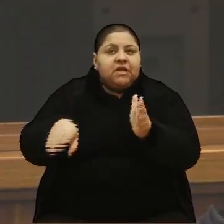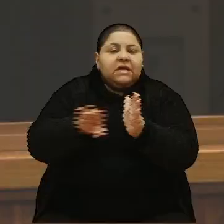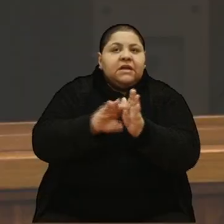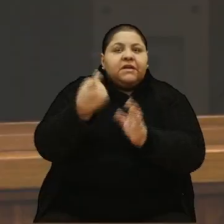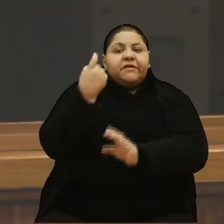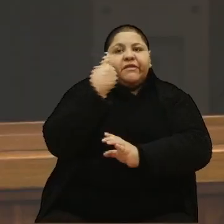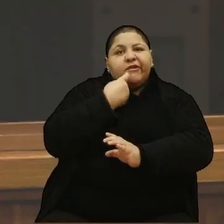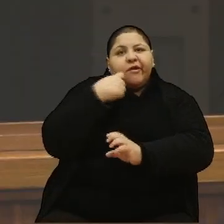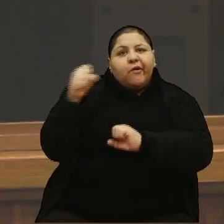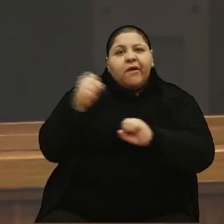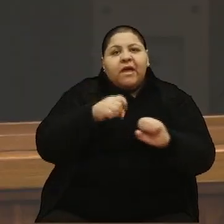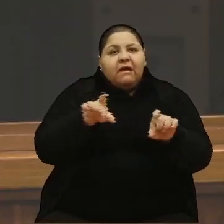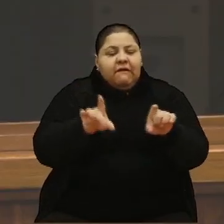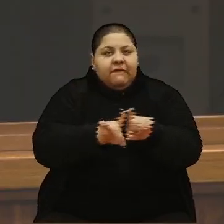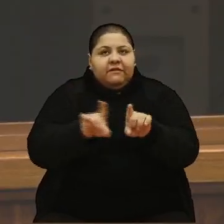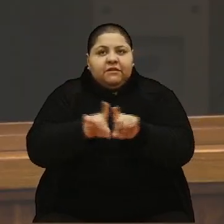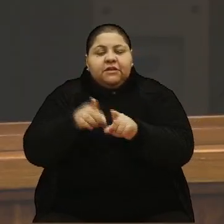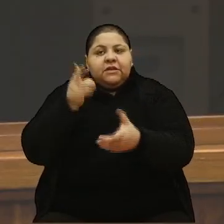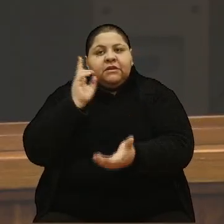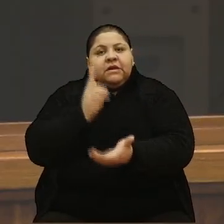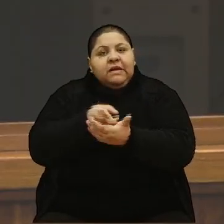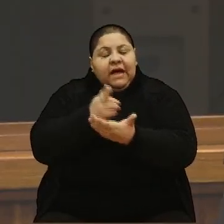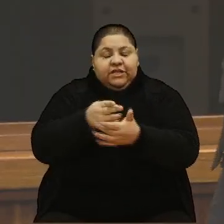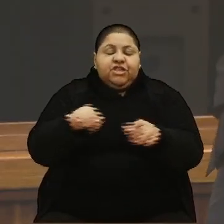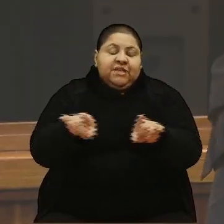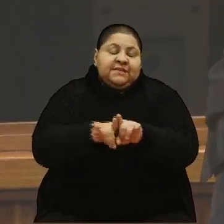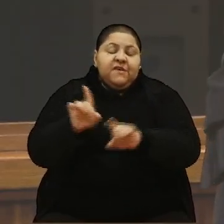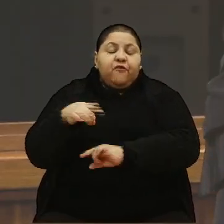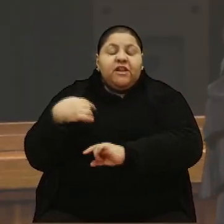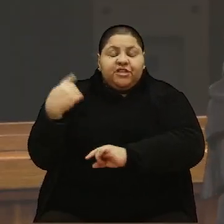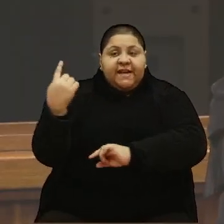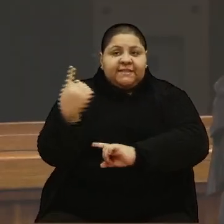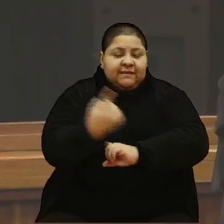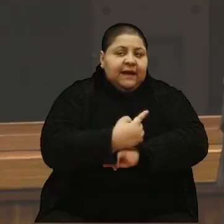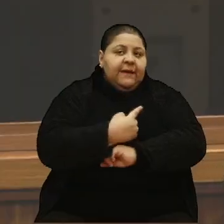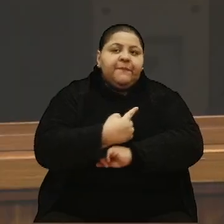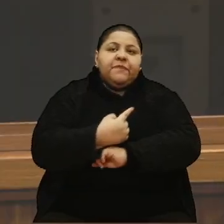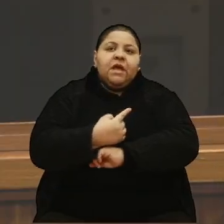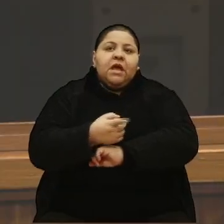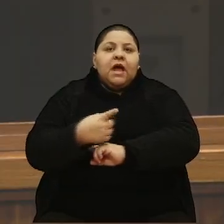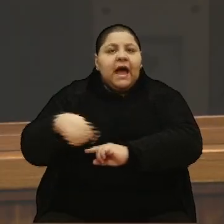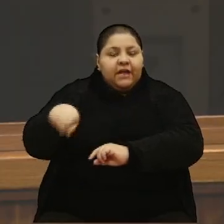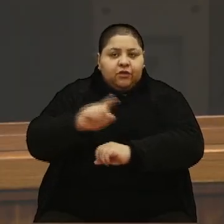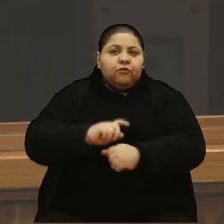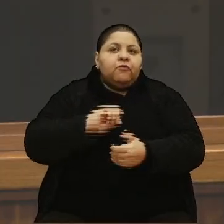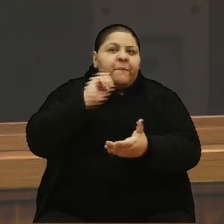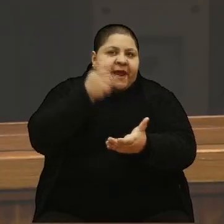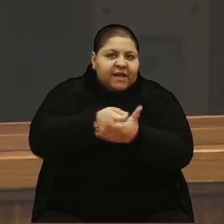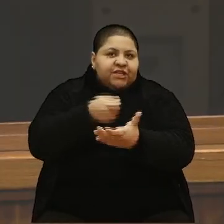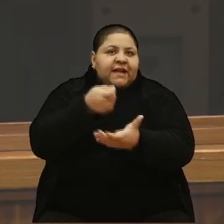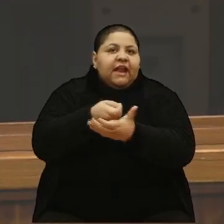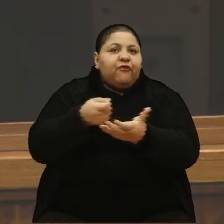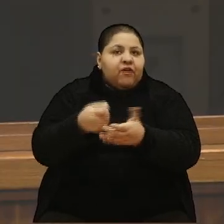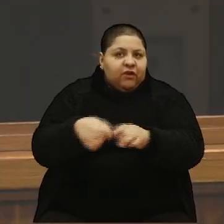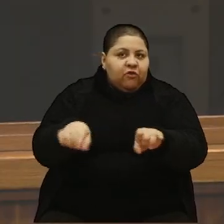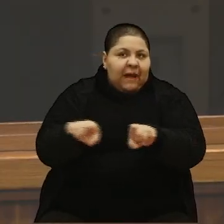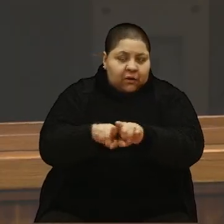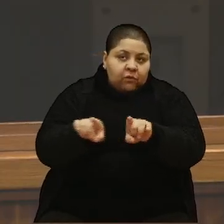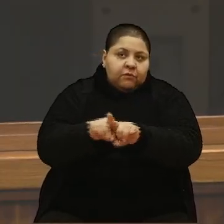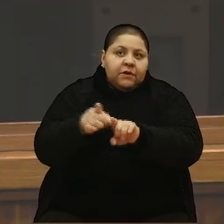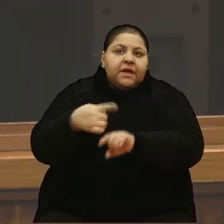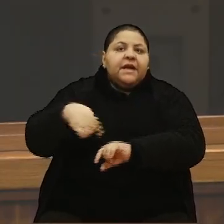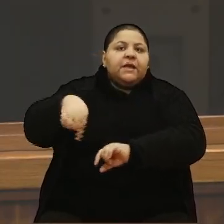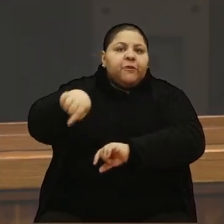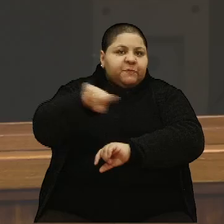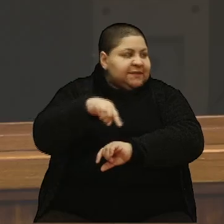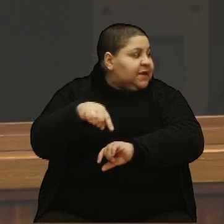para que a gente possa dar continuidade a essa luta da economia solidária, que é uma questão